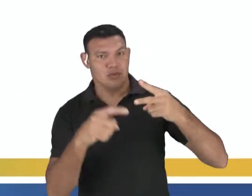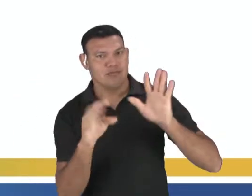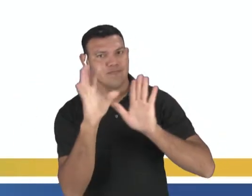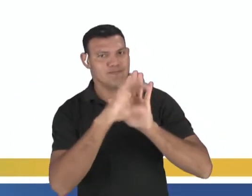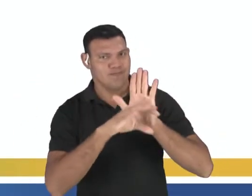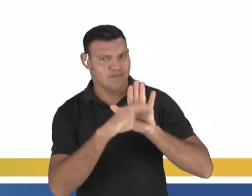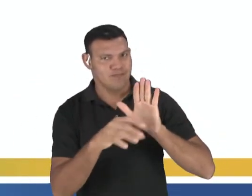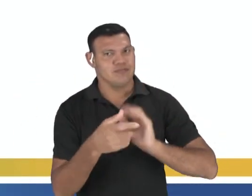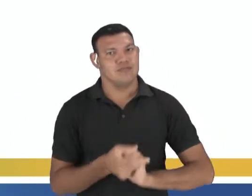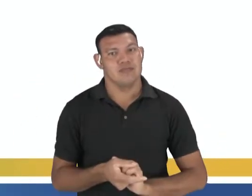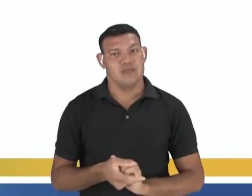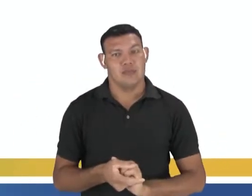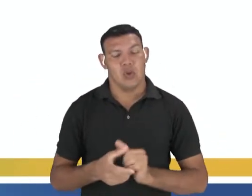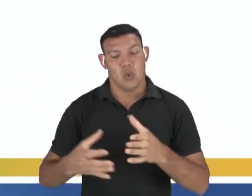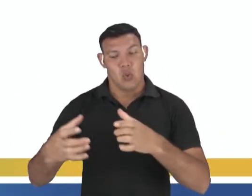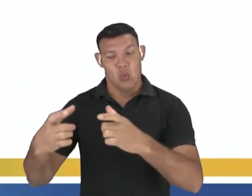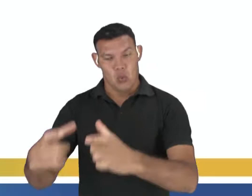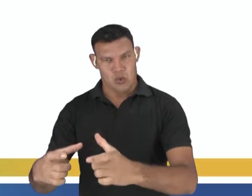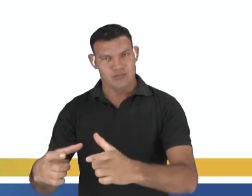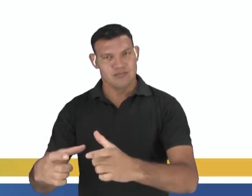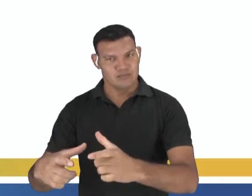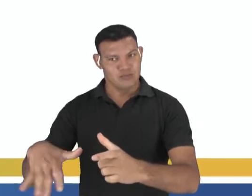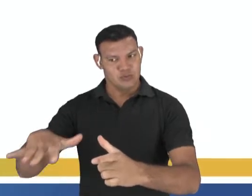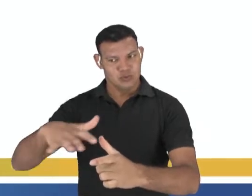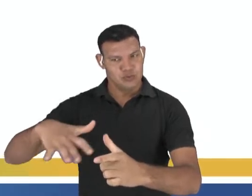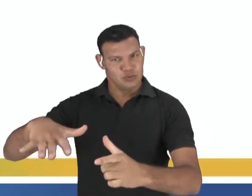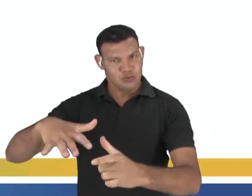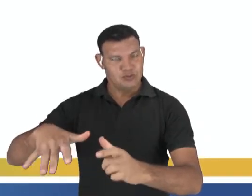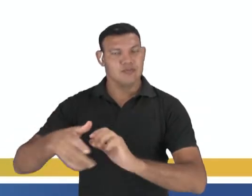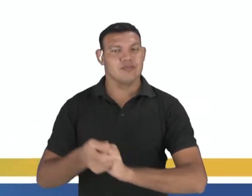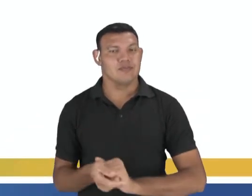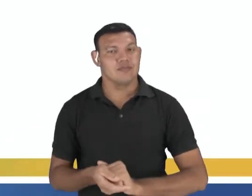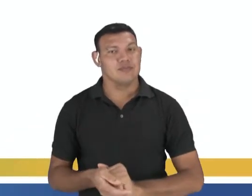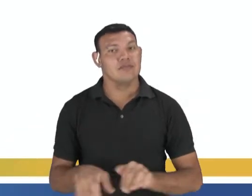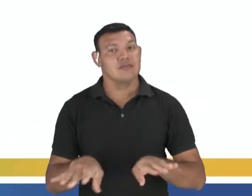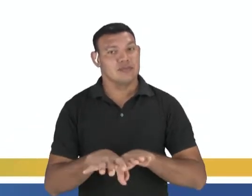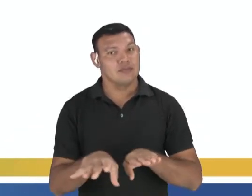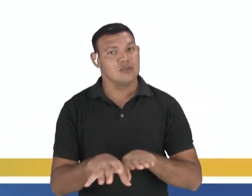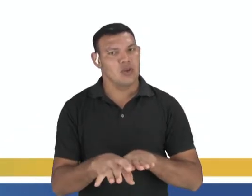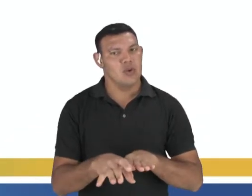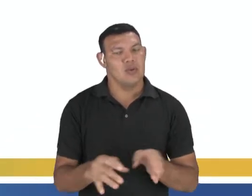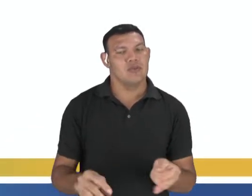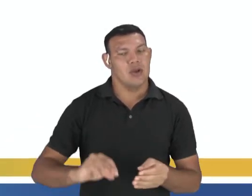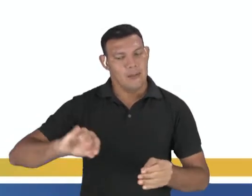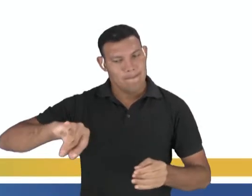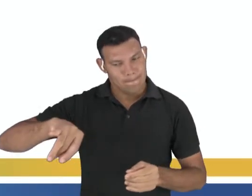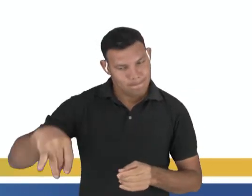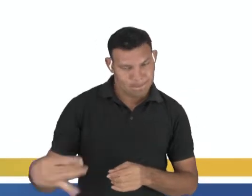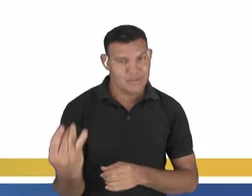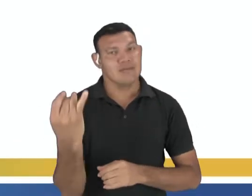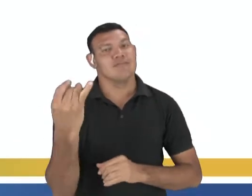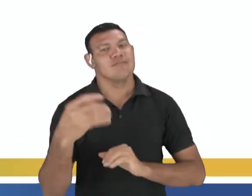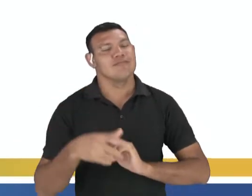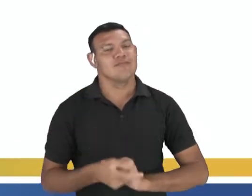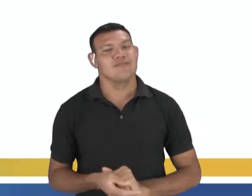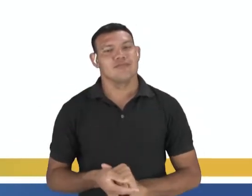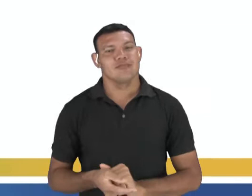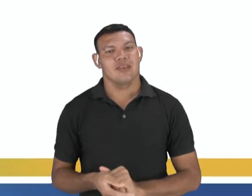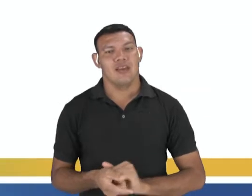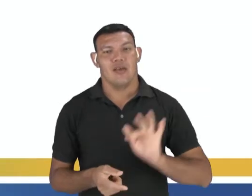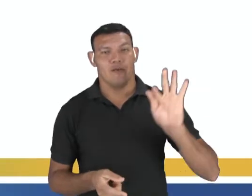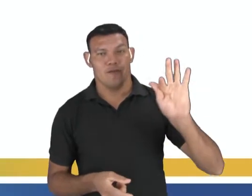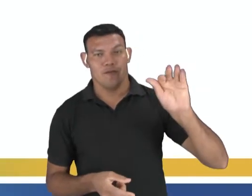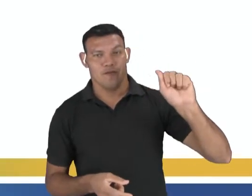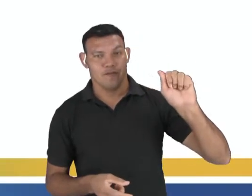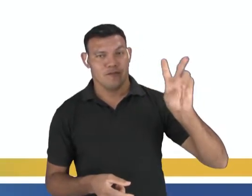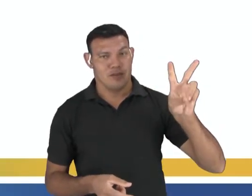o espaço amostral, né, e os casos favoráveis, o evento favorável, aquilo que me interessa de